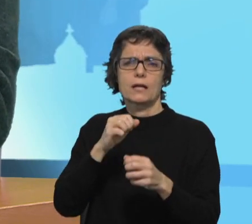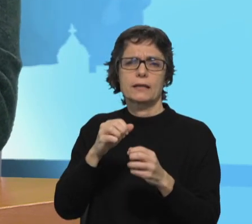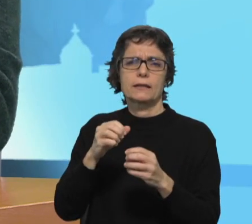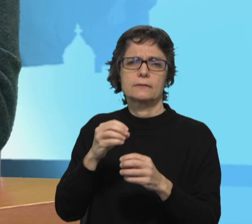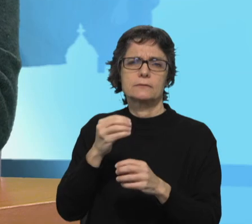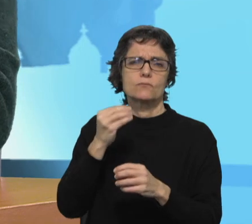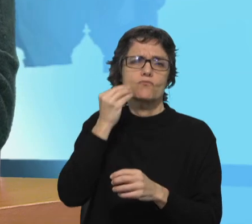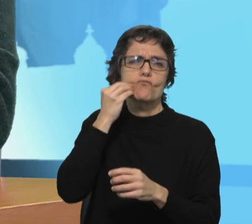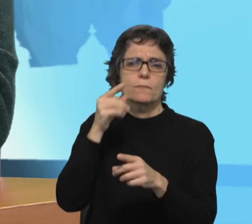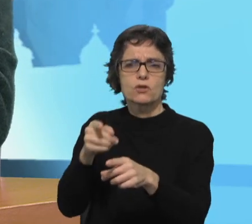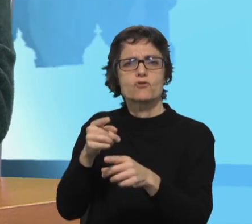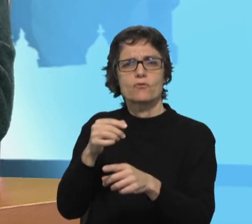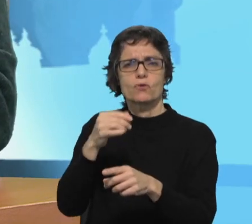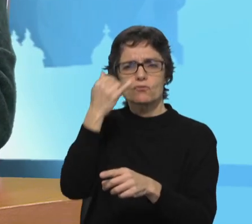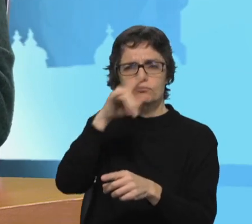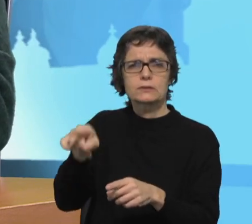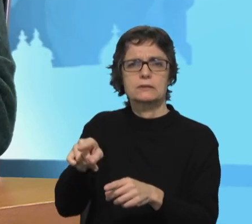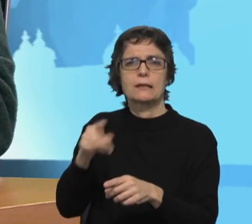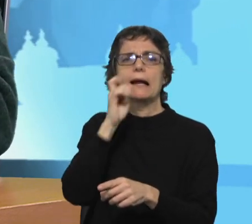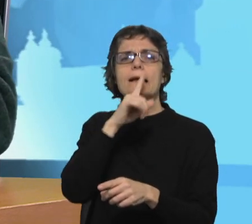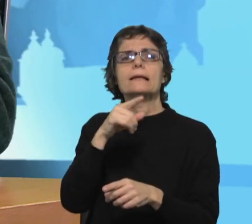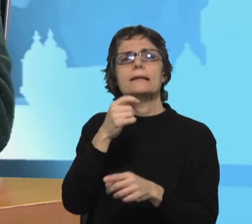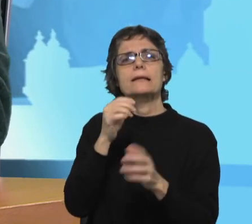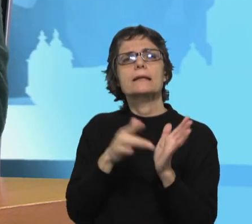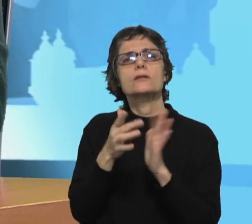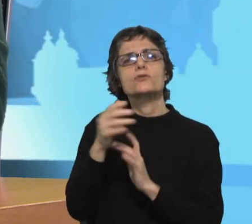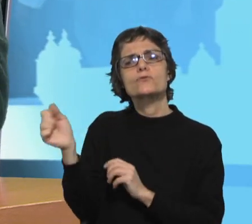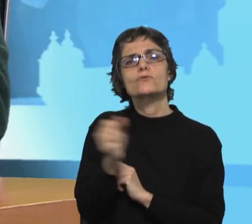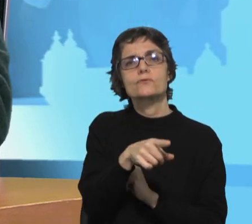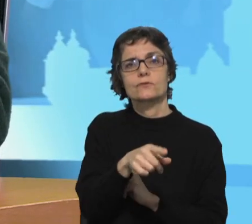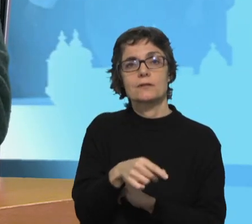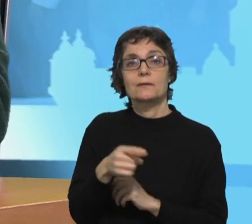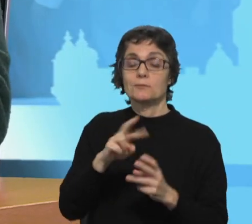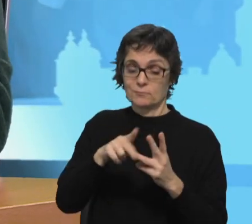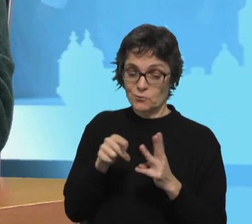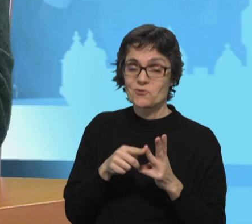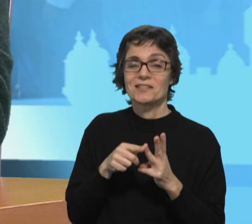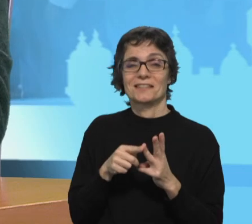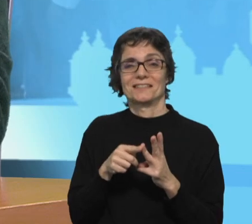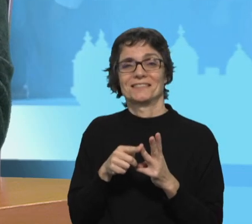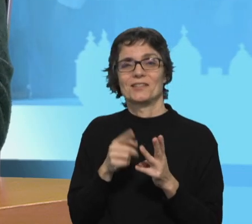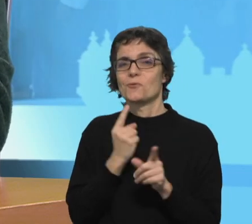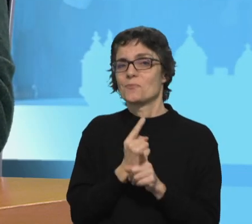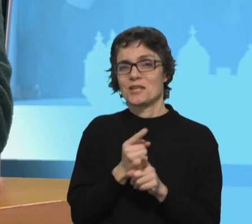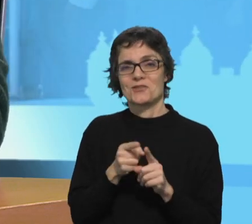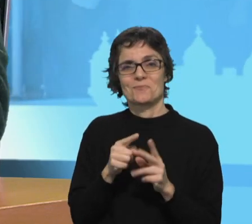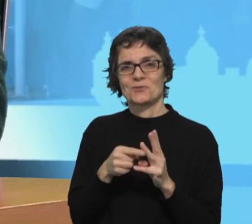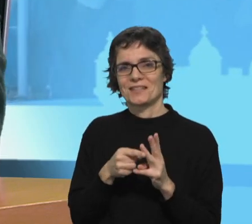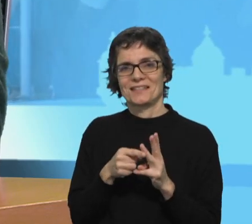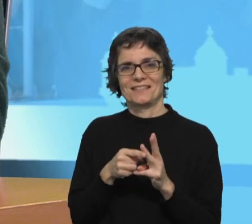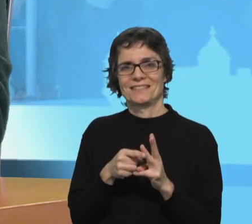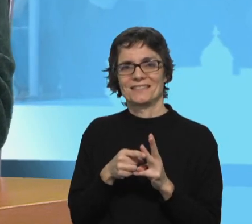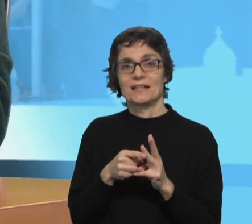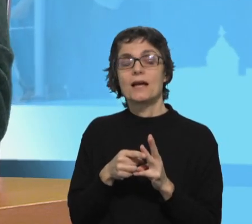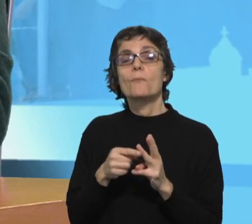Jesus chama à parte para rezar? E depois adormeceram. O Pedro, Tiago e o João. Portanto, entre os 12